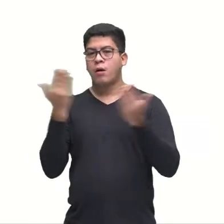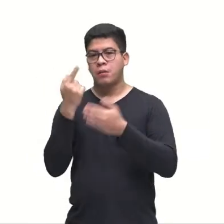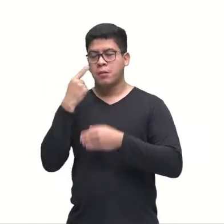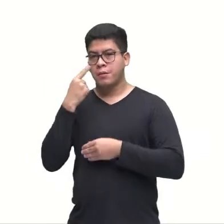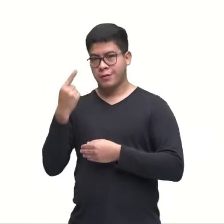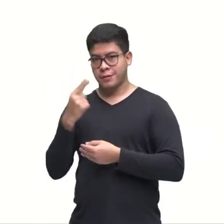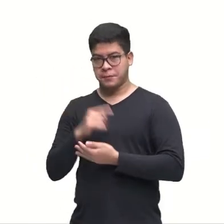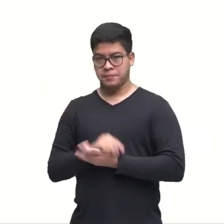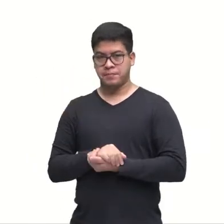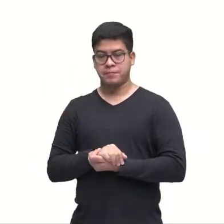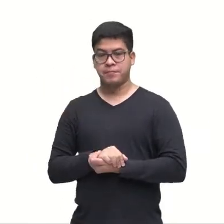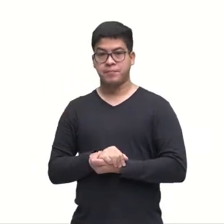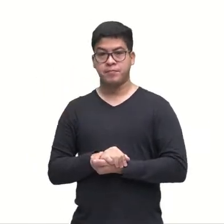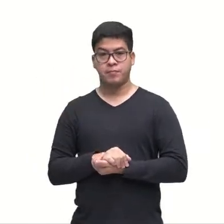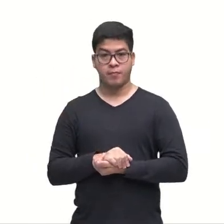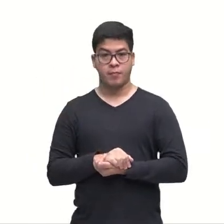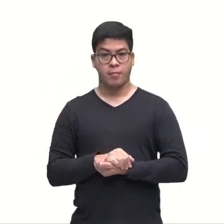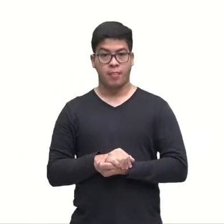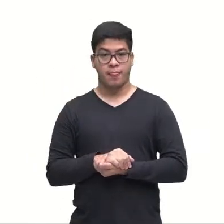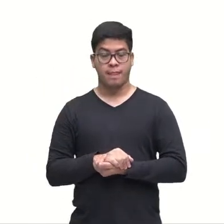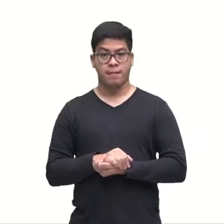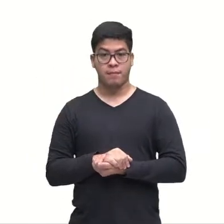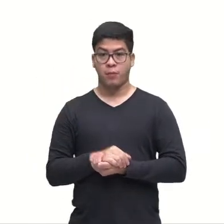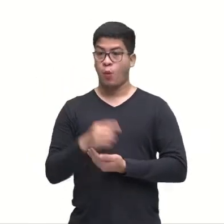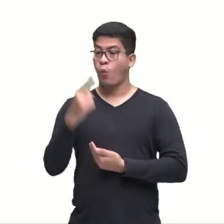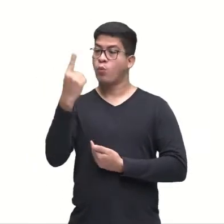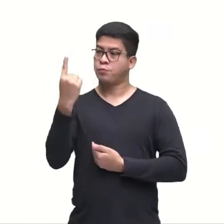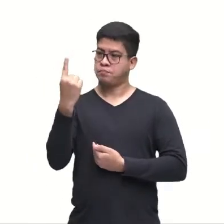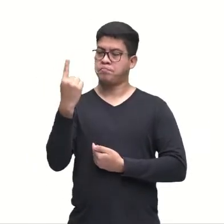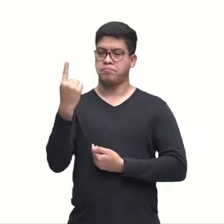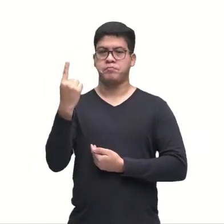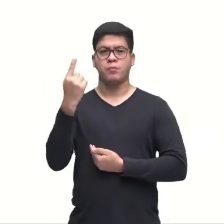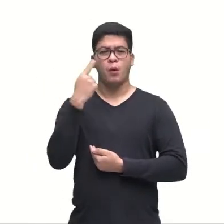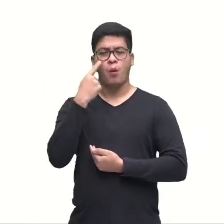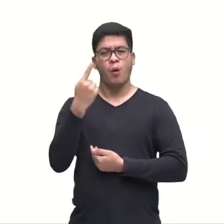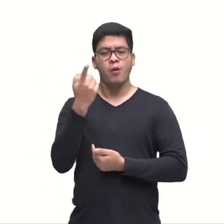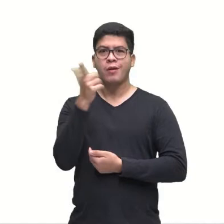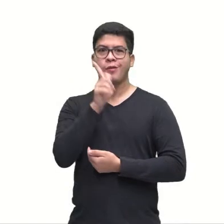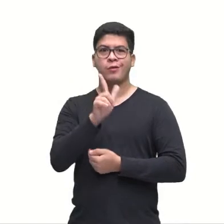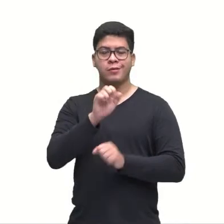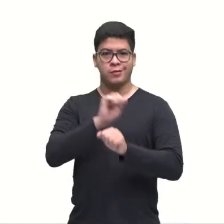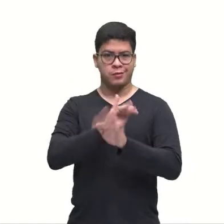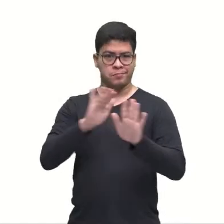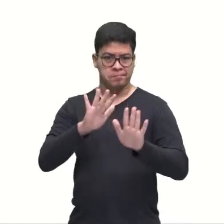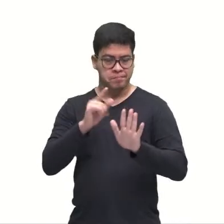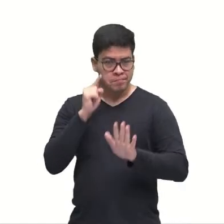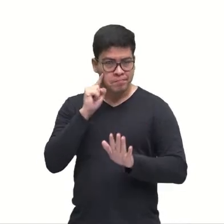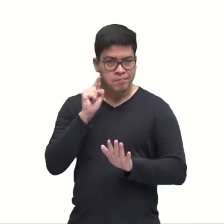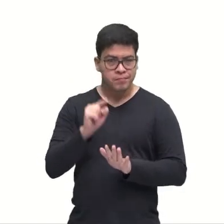traço, tá? Aí você vai colocar o númerozinho 1 aqui em cima. Olha o que vai acontecer agora.